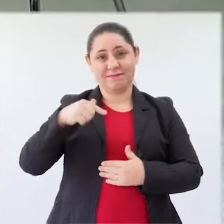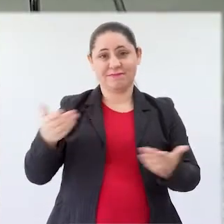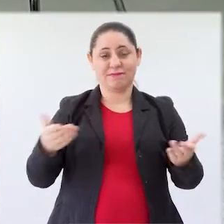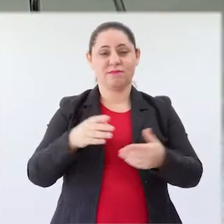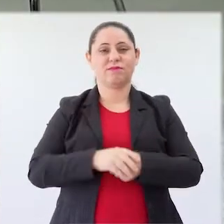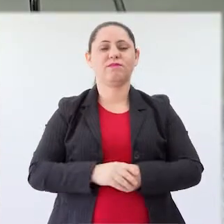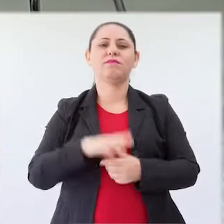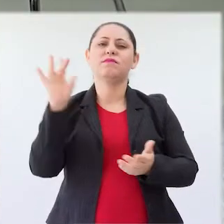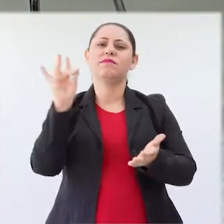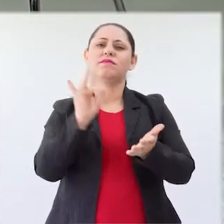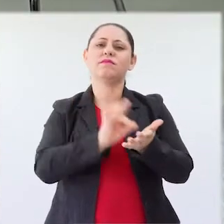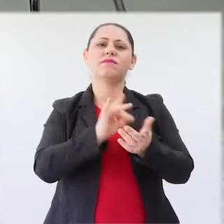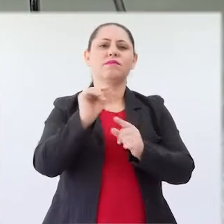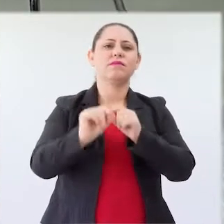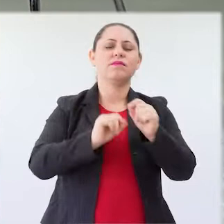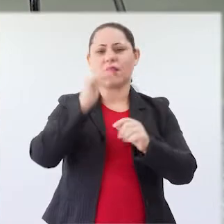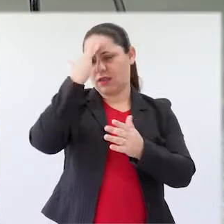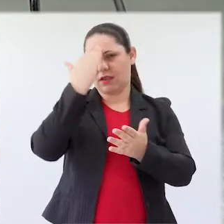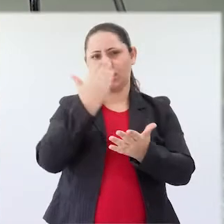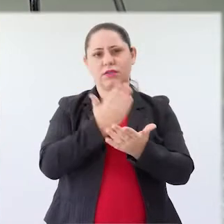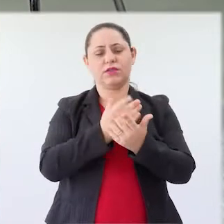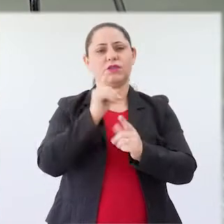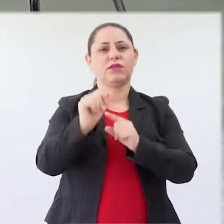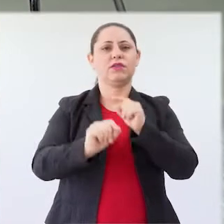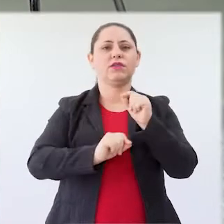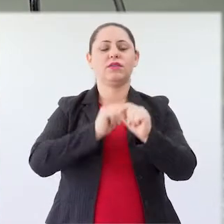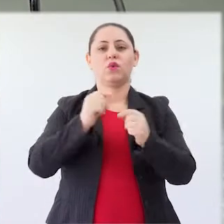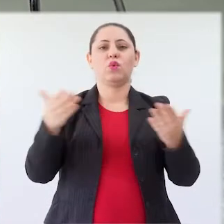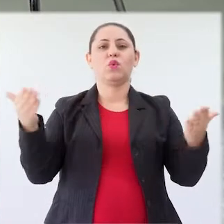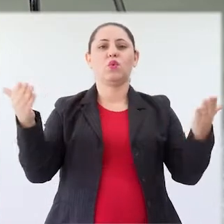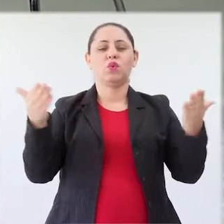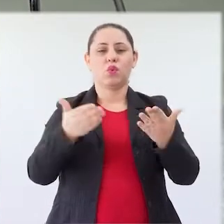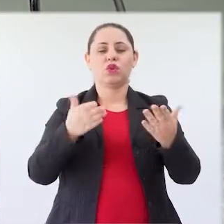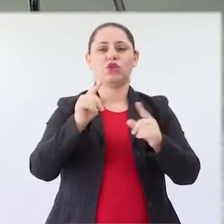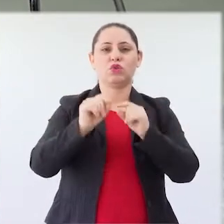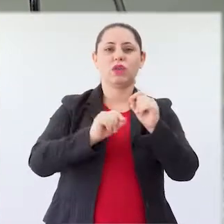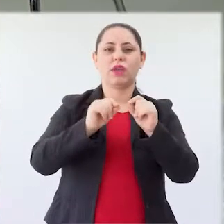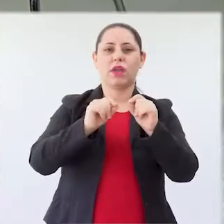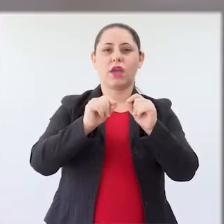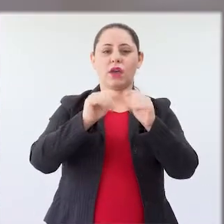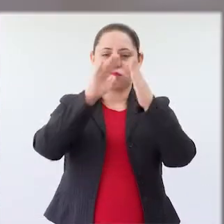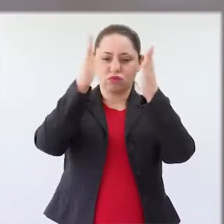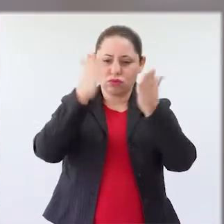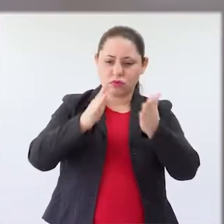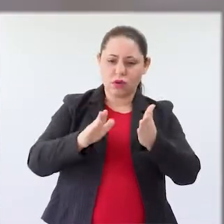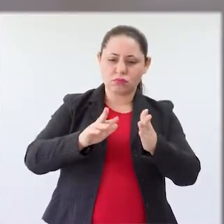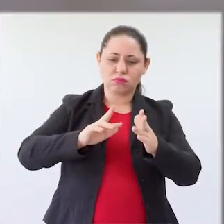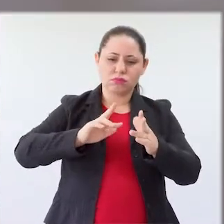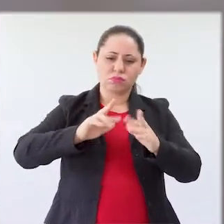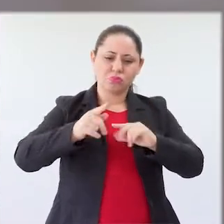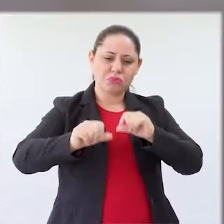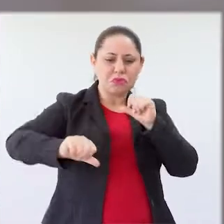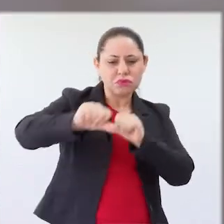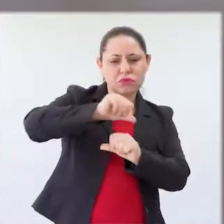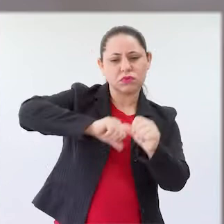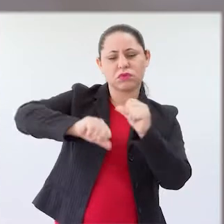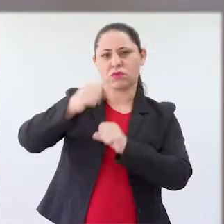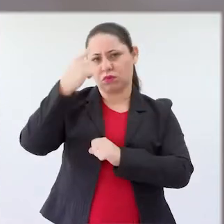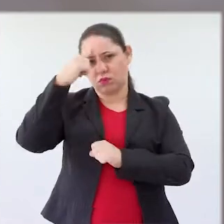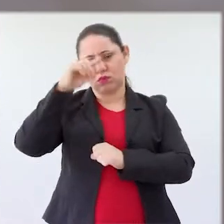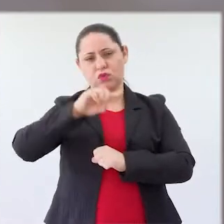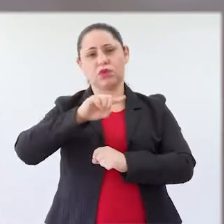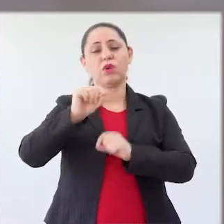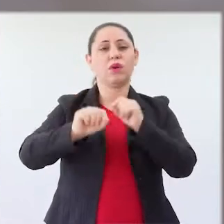Na verdade, a gente acredita que ultimamente os padrões estão mudando muito, né? Cada dia a gente percebe que